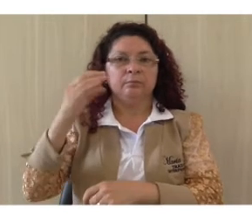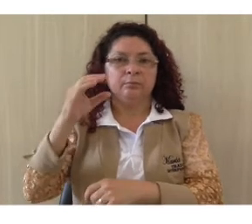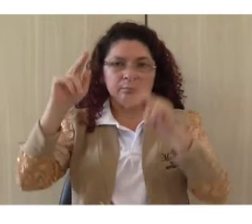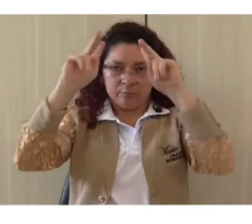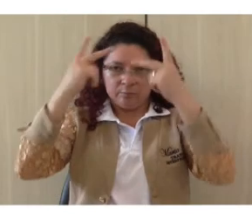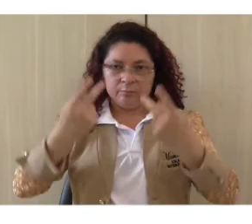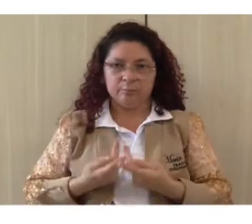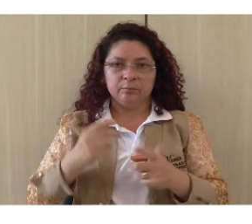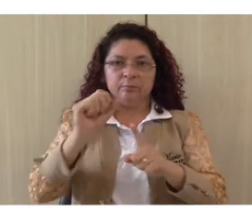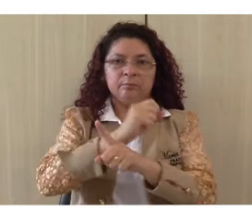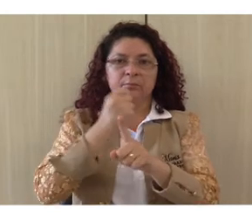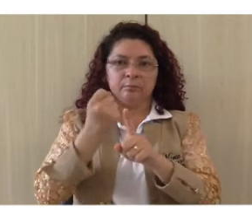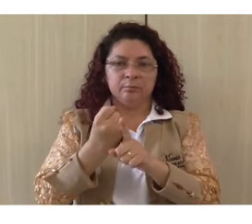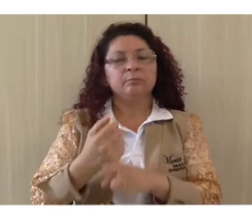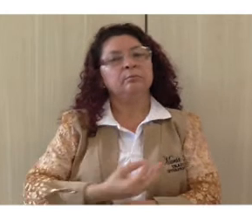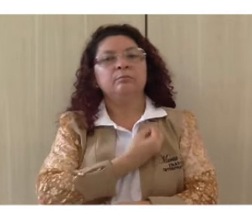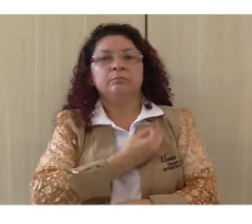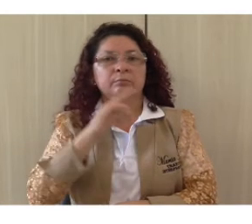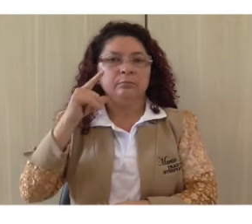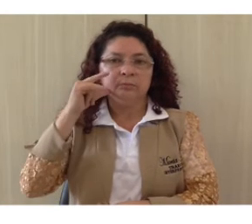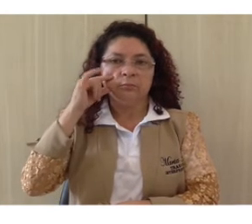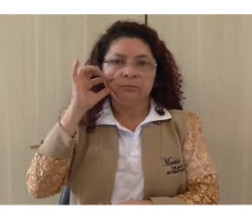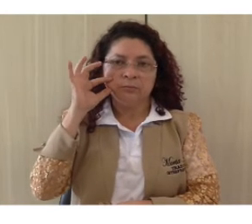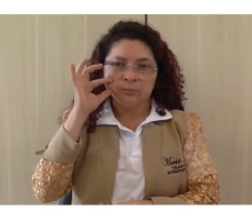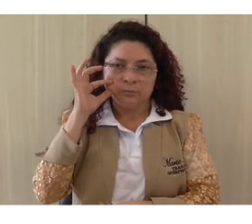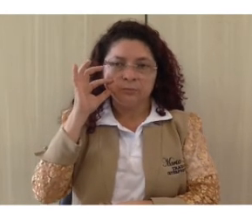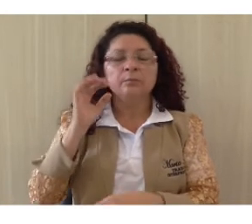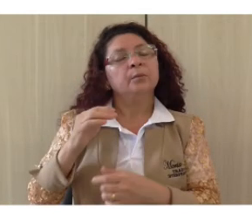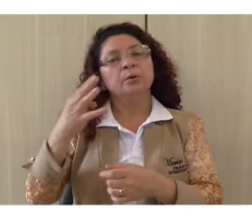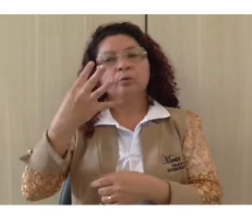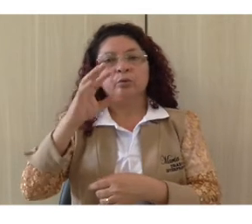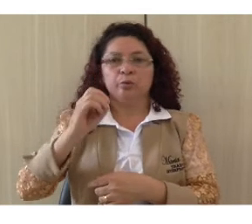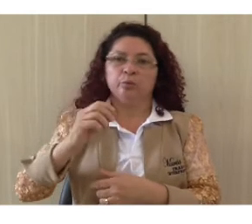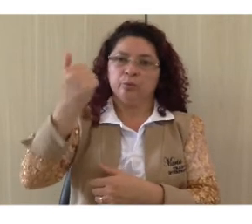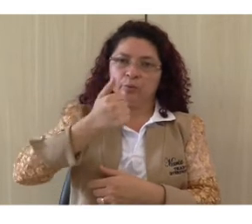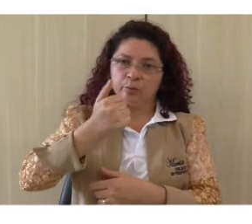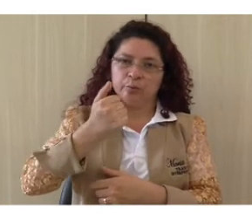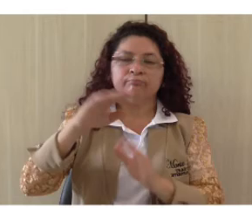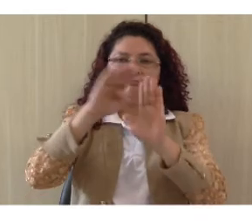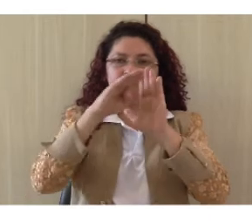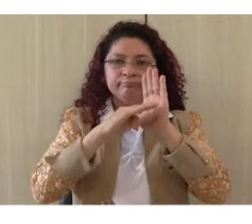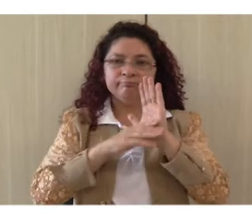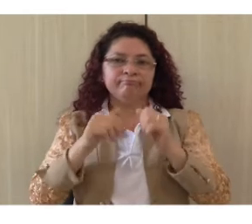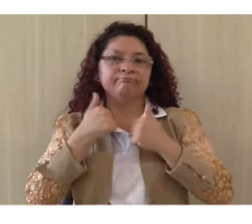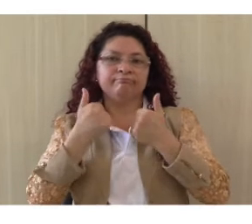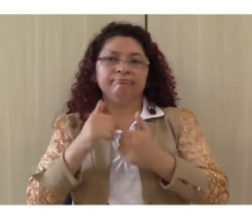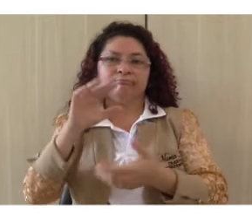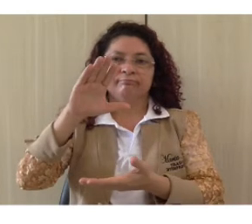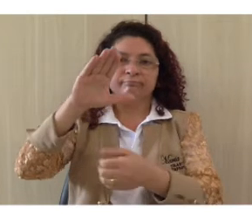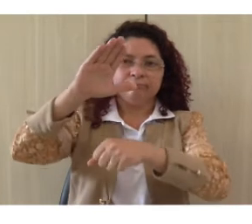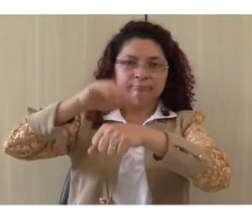e Sociais, na modalidade presencial. Os 40 primeiros candidatos classificados serão